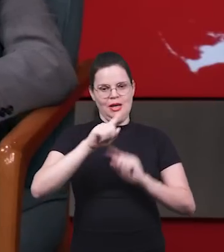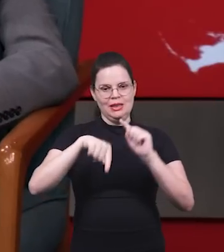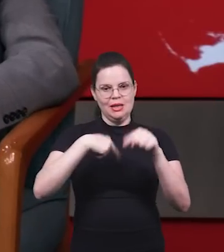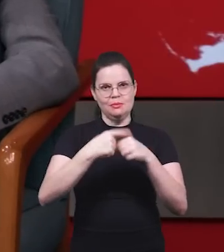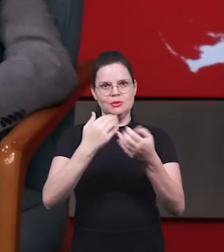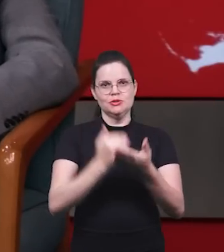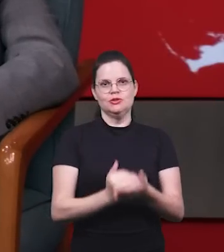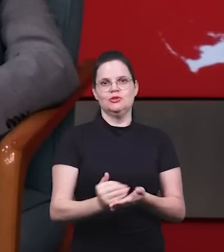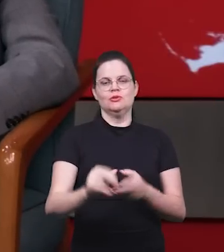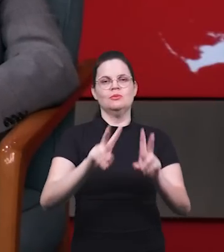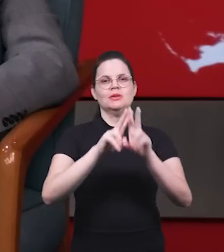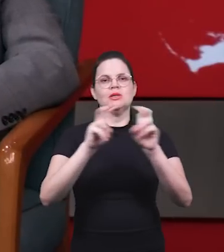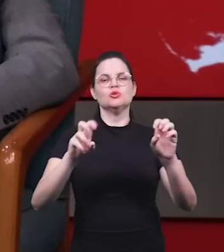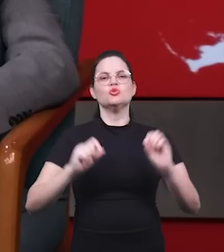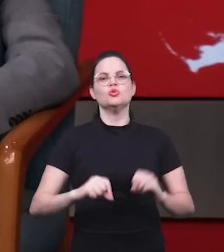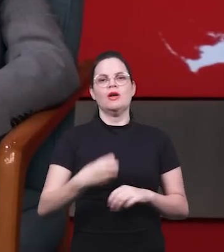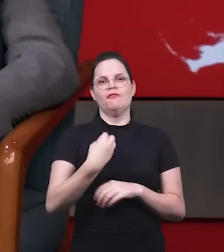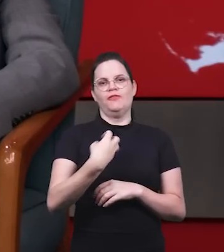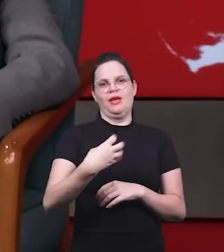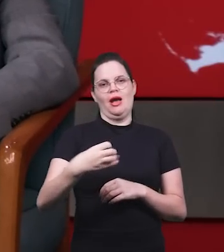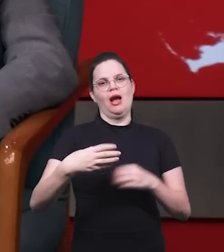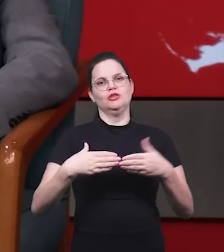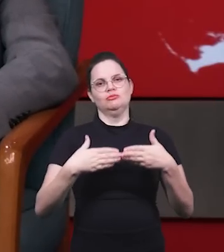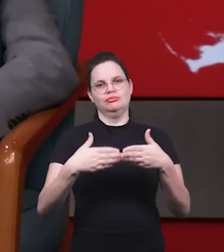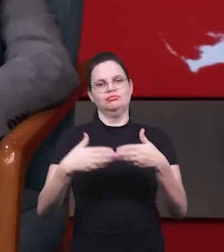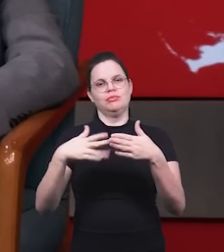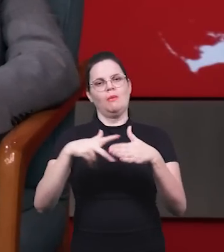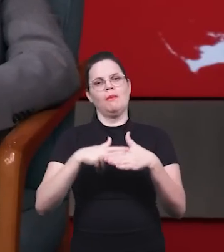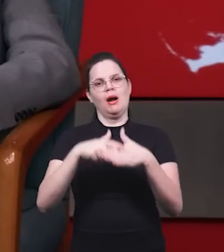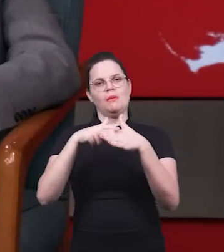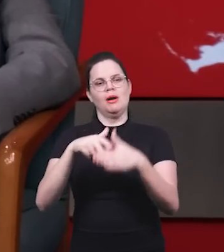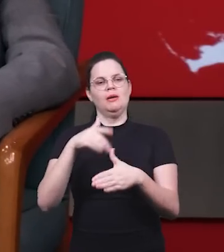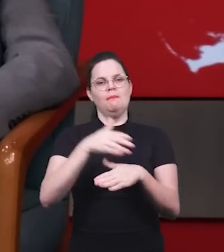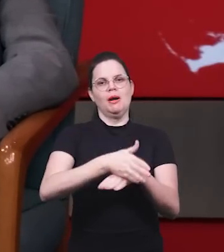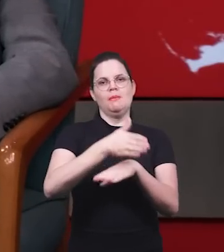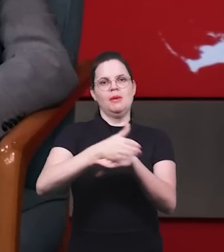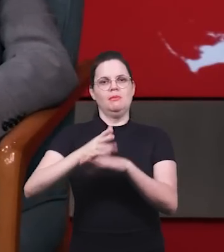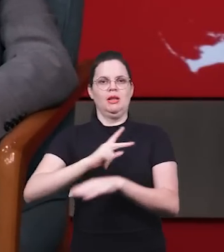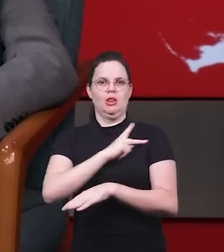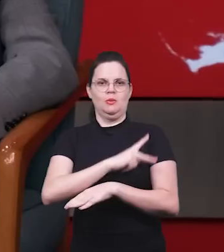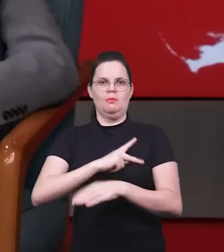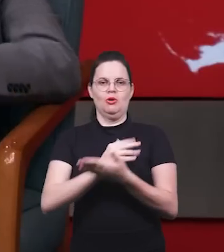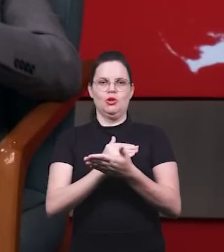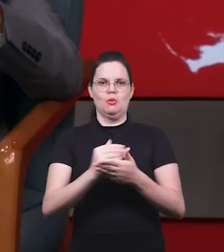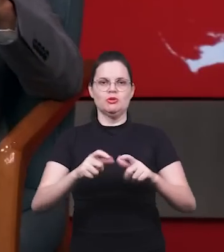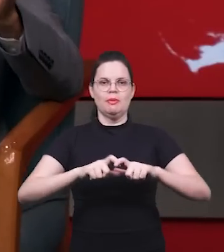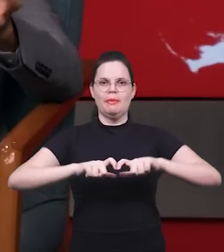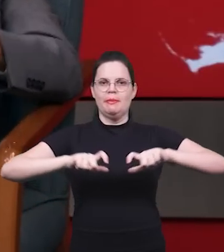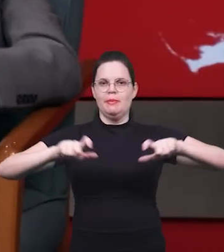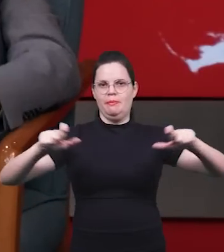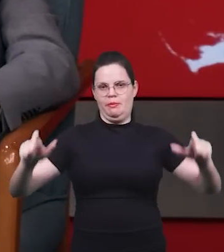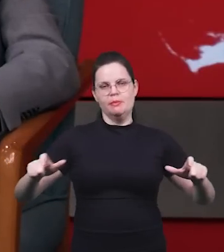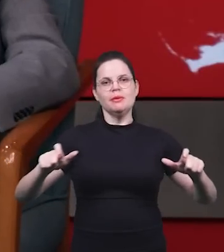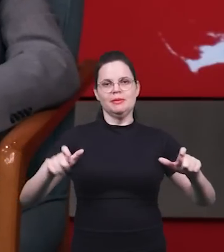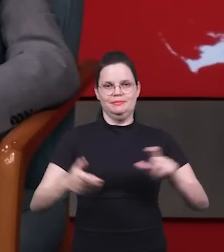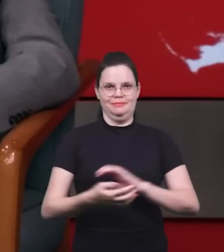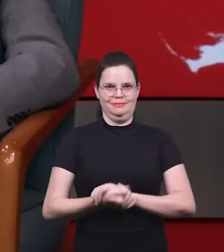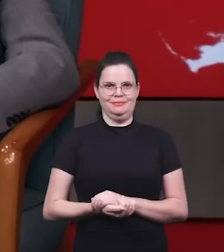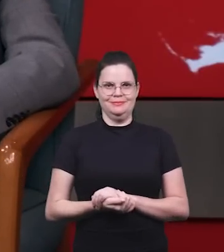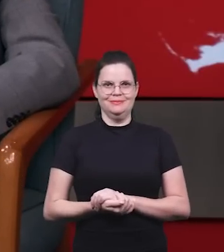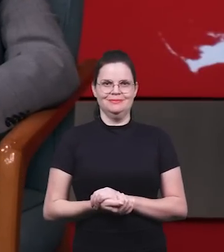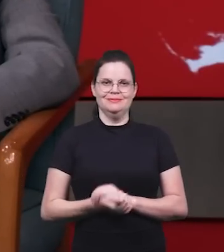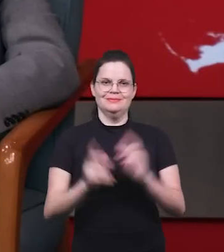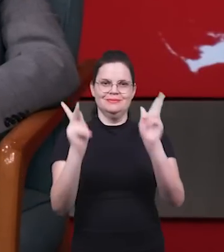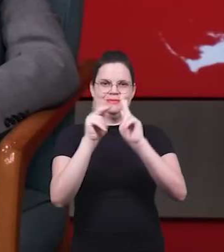vamos começar a falar também sobre as viagens de Paulo, o grande crescimento da igreja, especialmente no